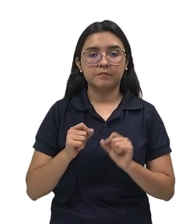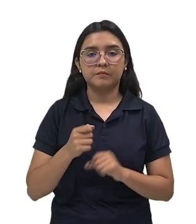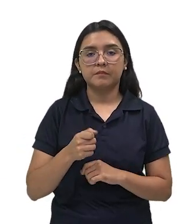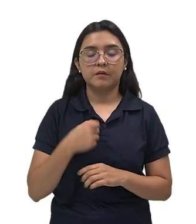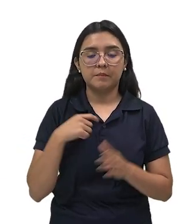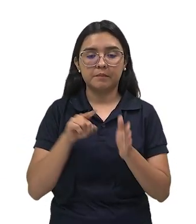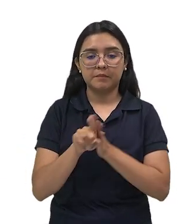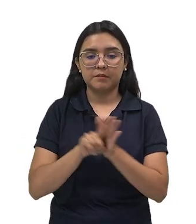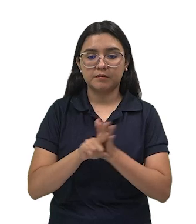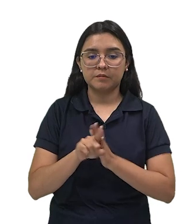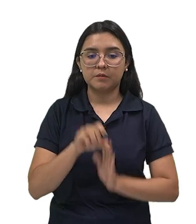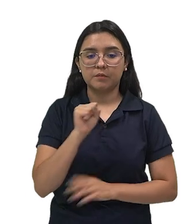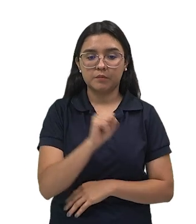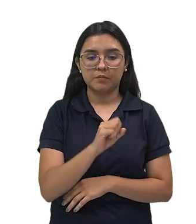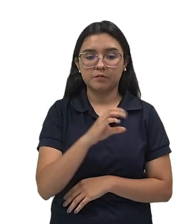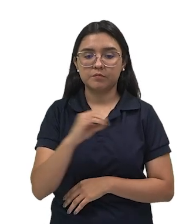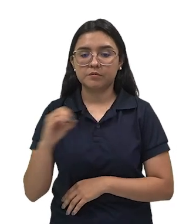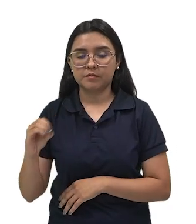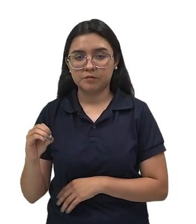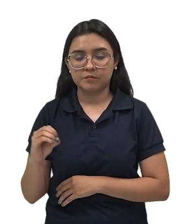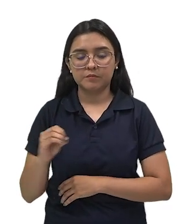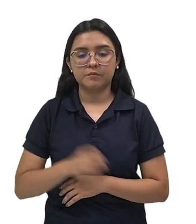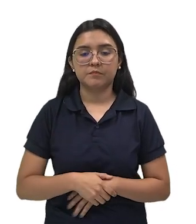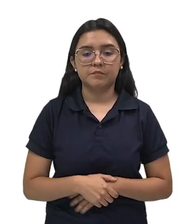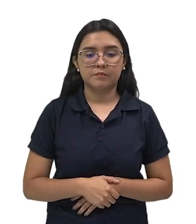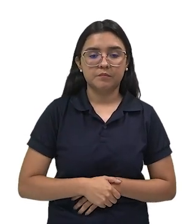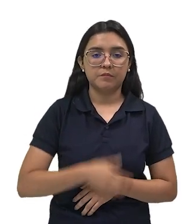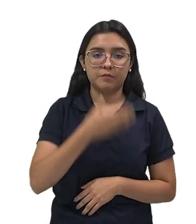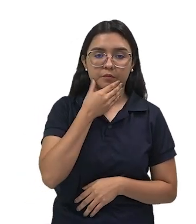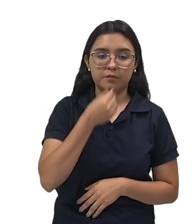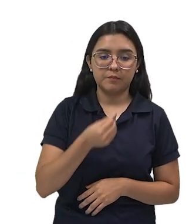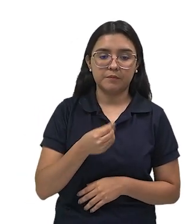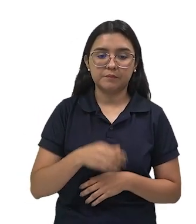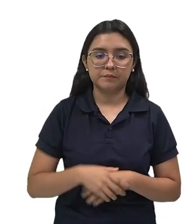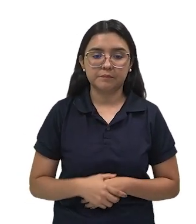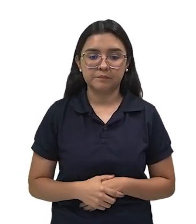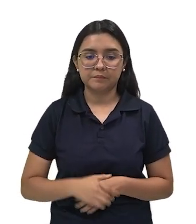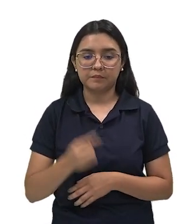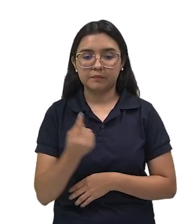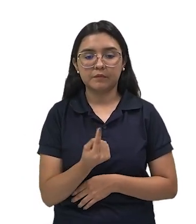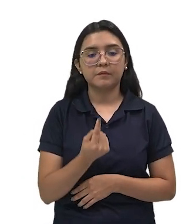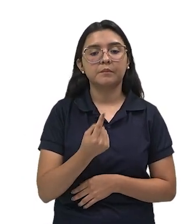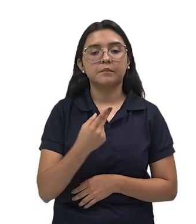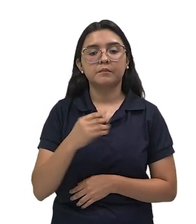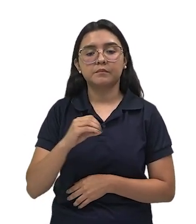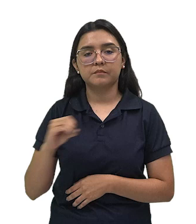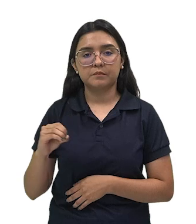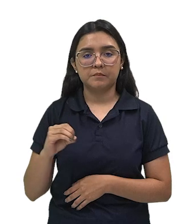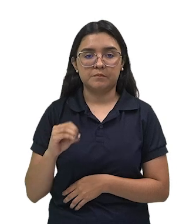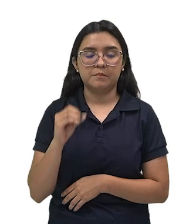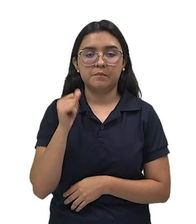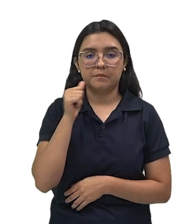Manaus 800, né? Homens e 1.200